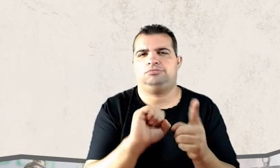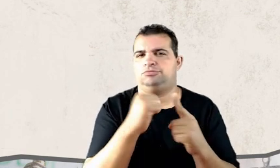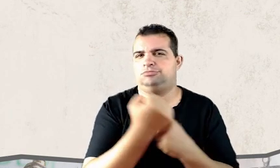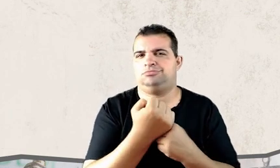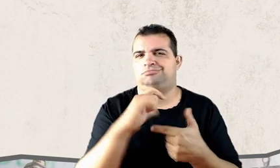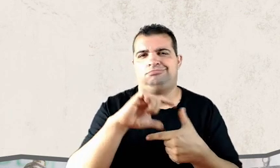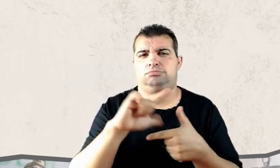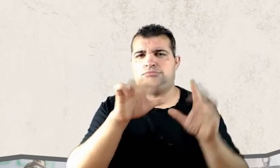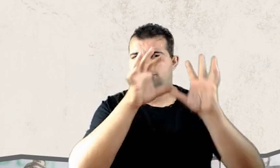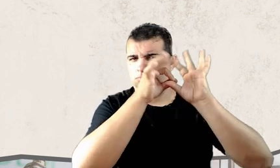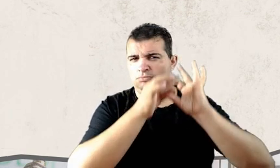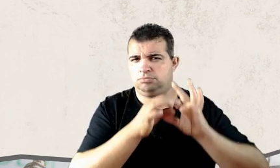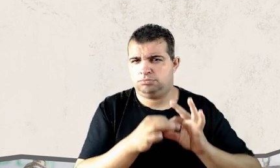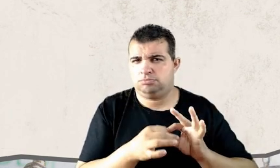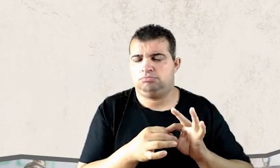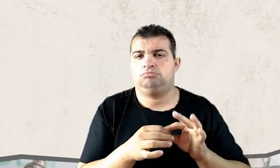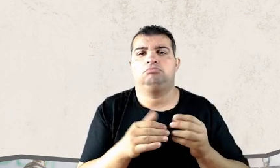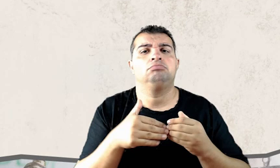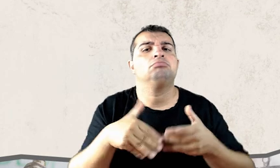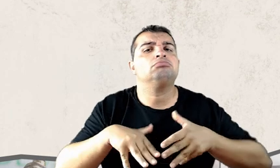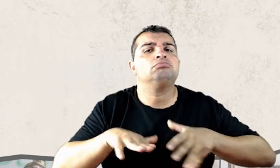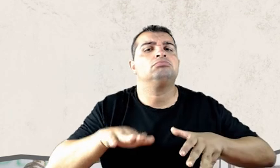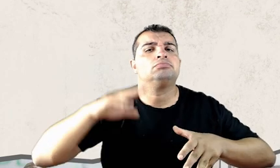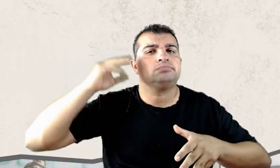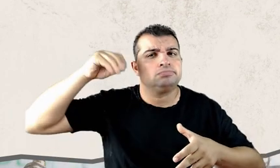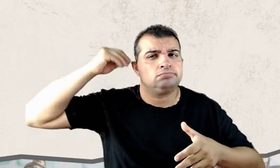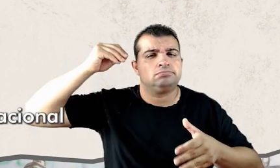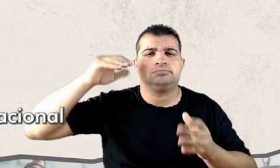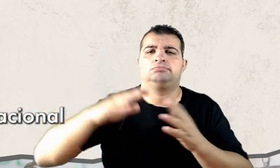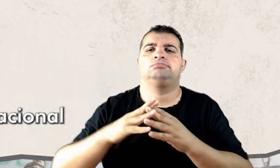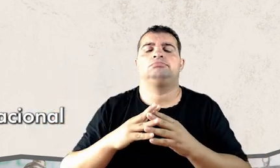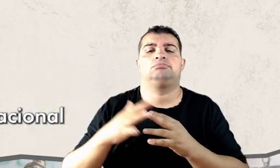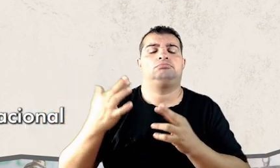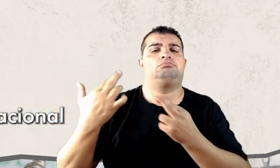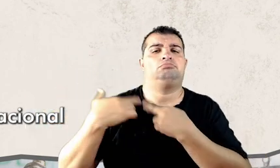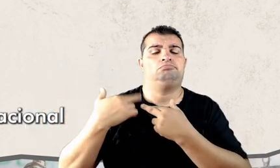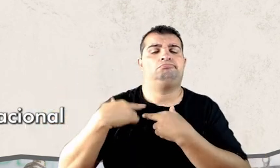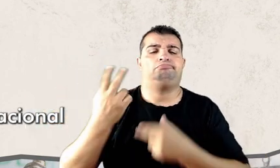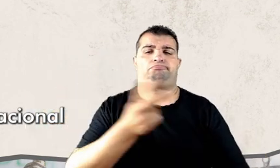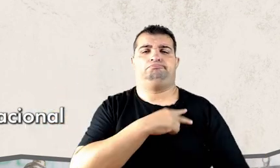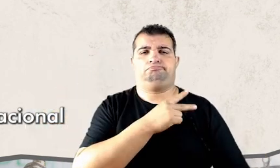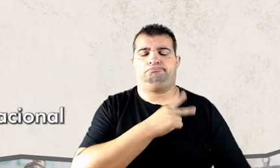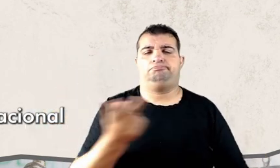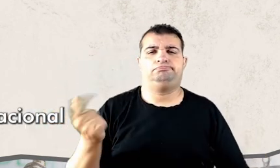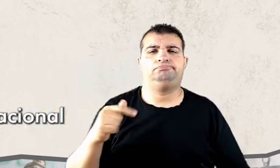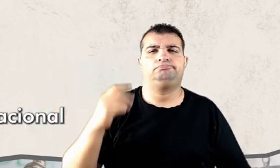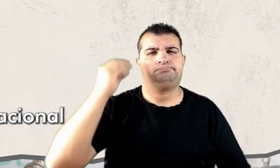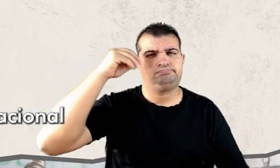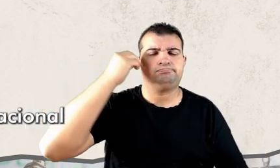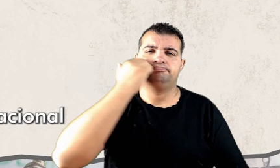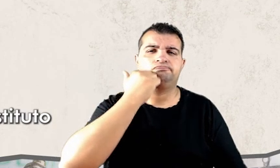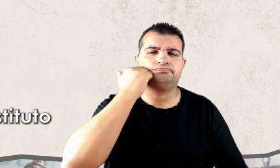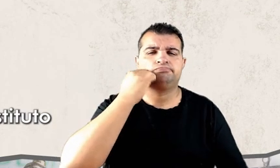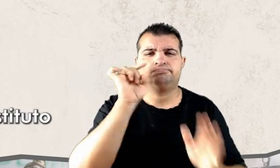é nesse contexto que nasce a psicologia. A coordenadora da Articulação Nacional de